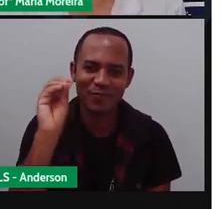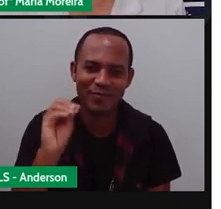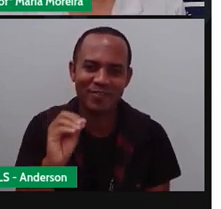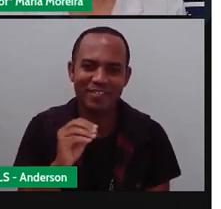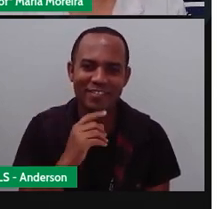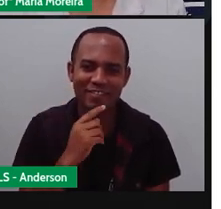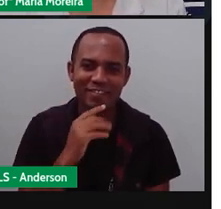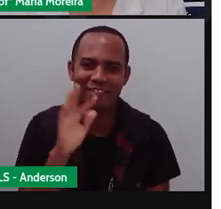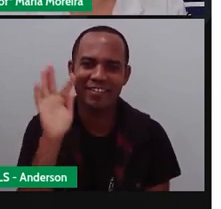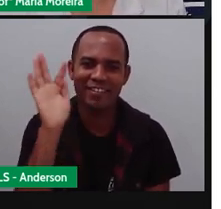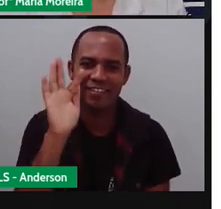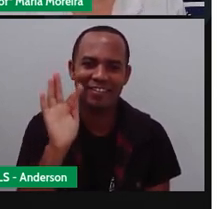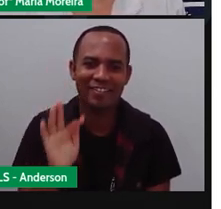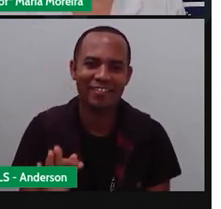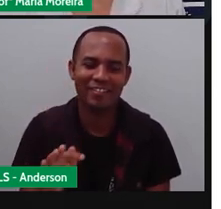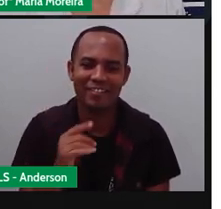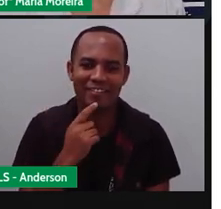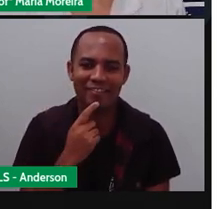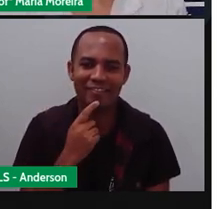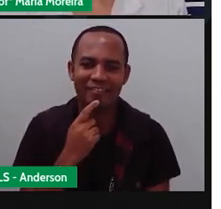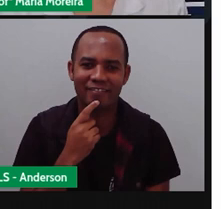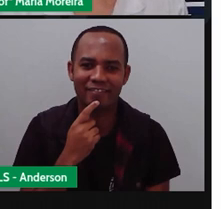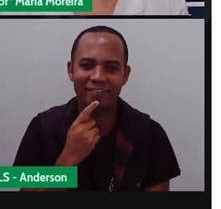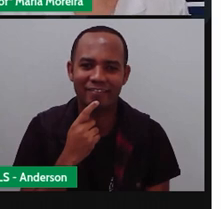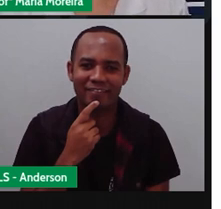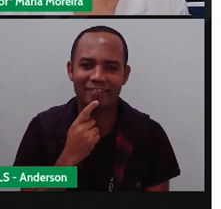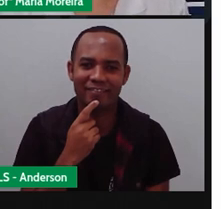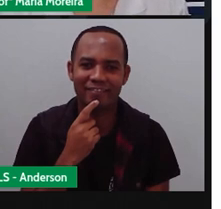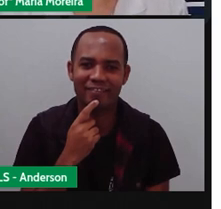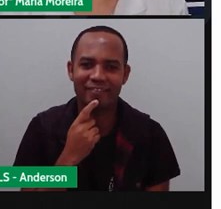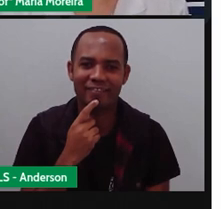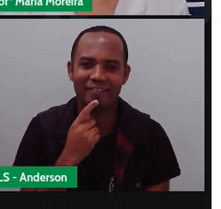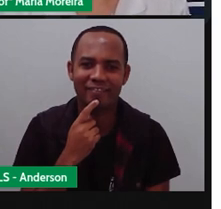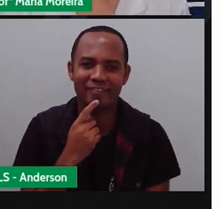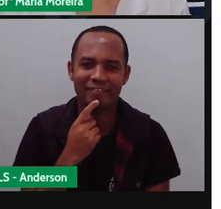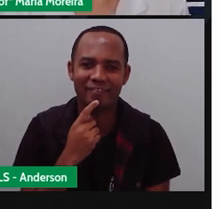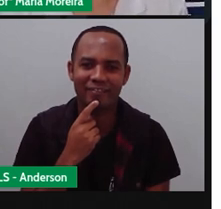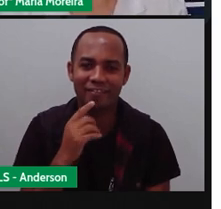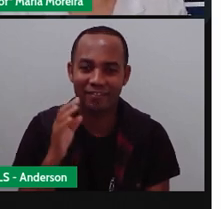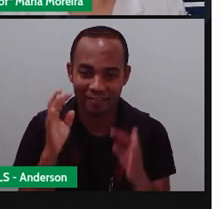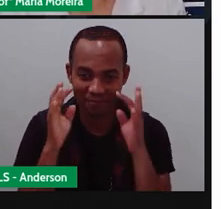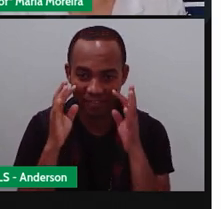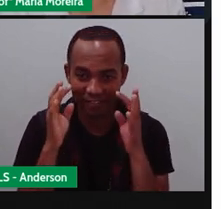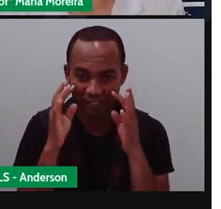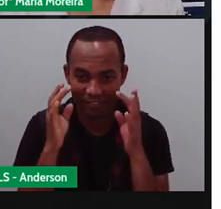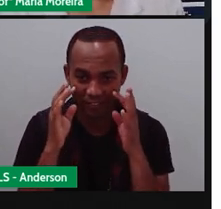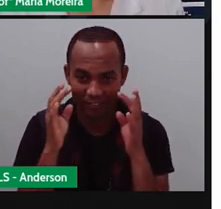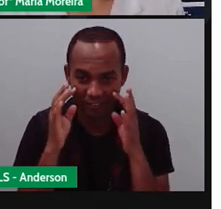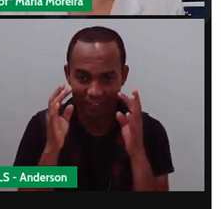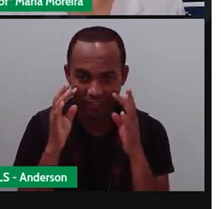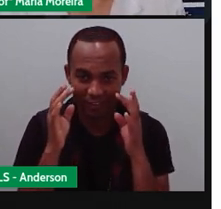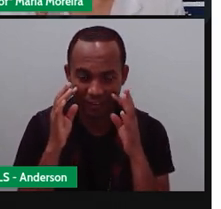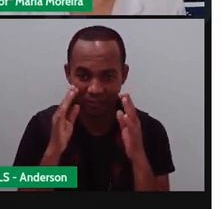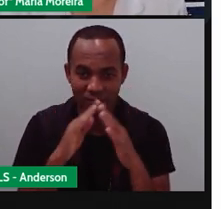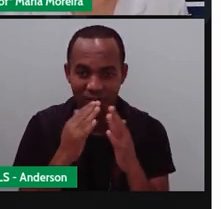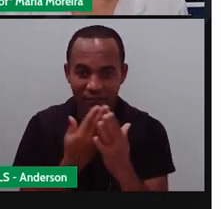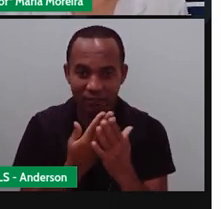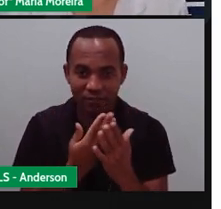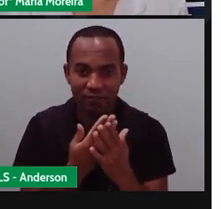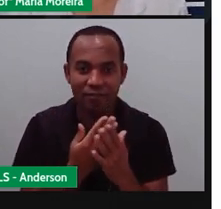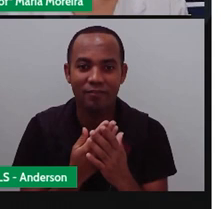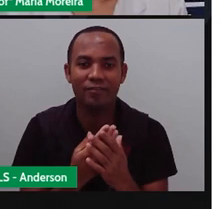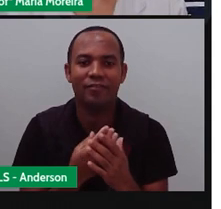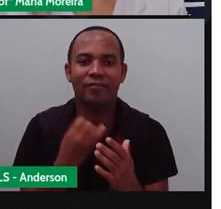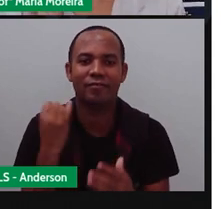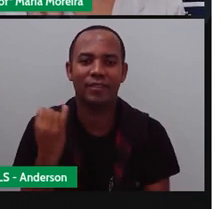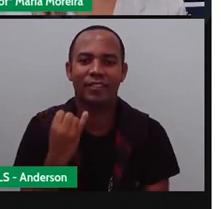Vânia hoje também não vai dormir viu E aí Carol Lima colocou presta atenção na aula porque Carol